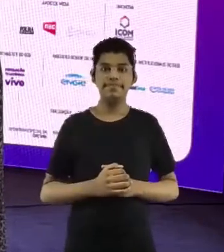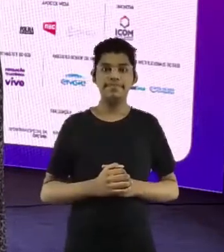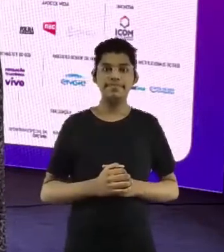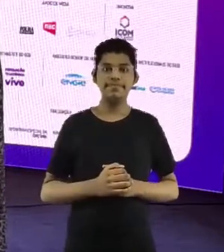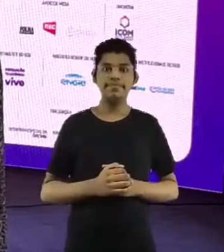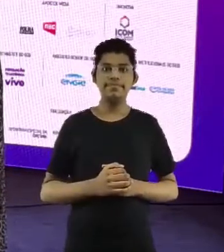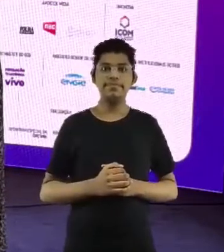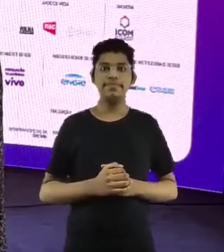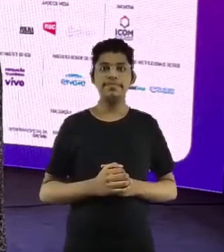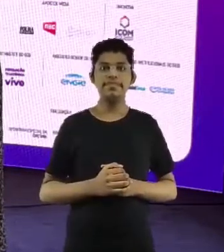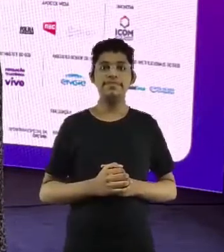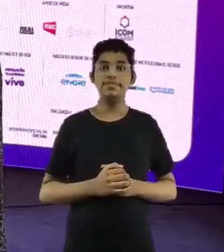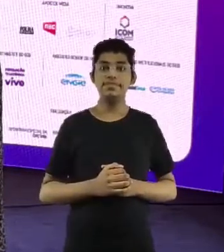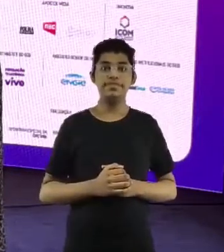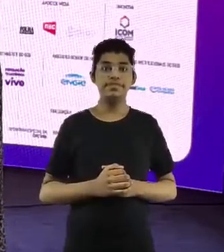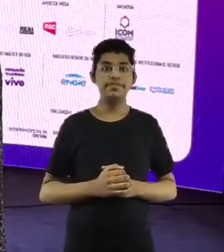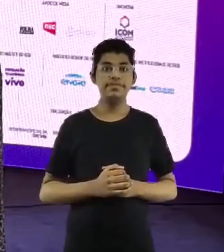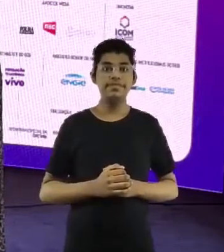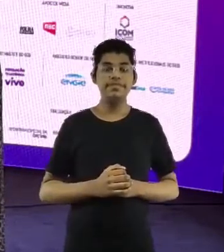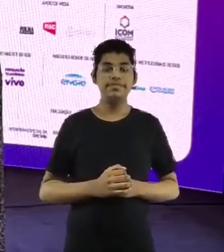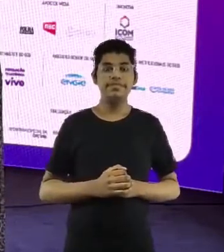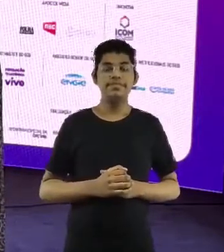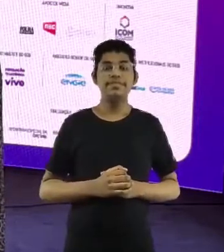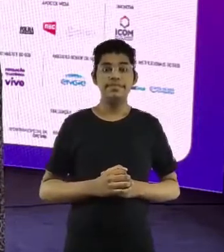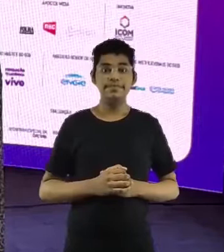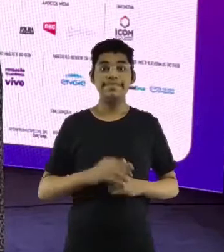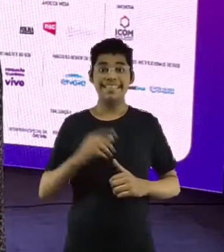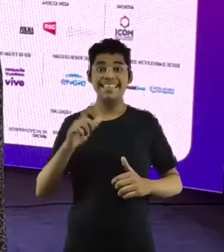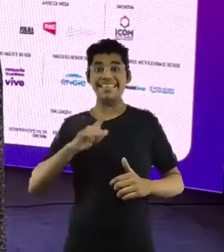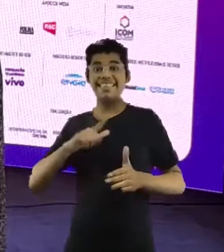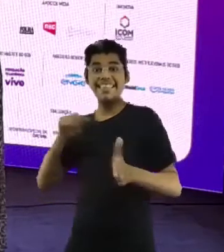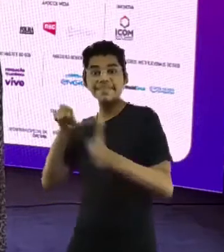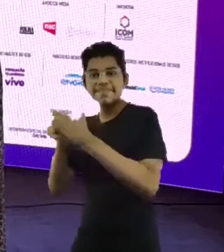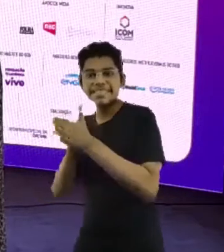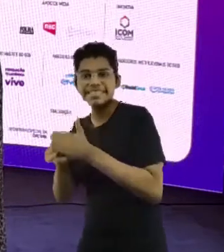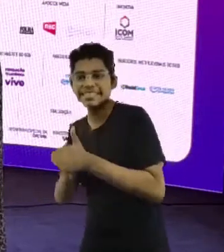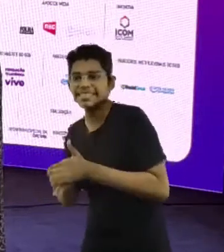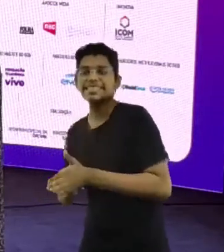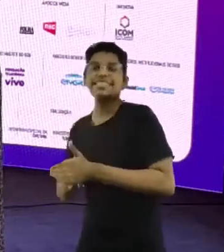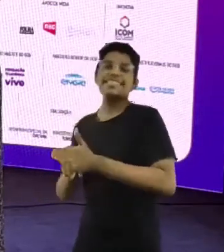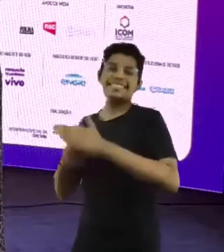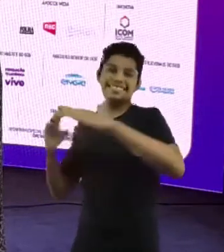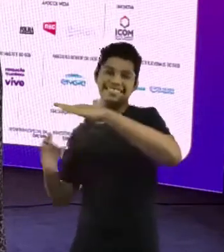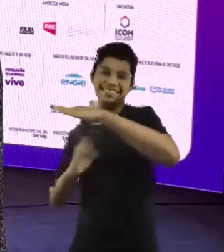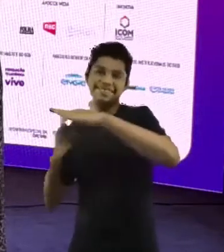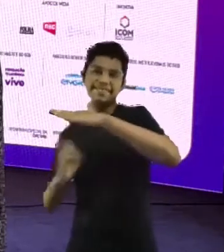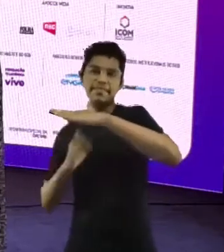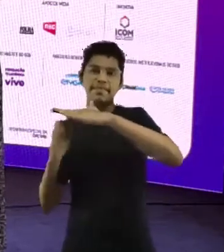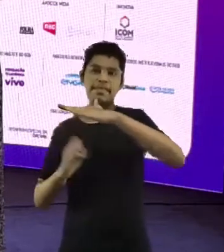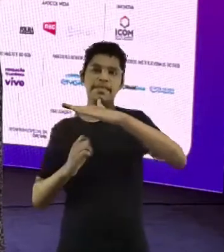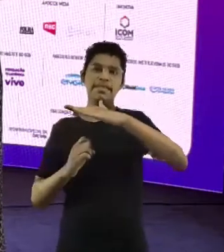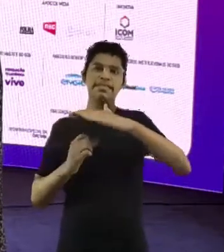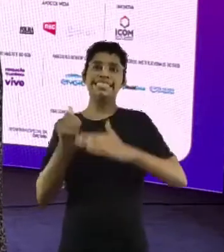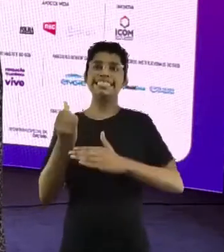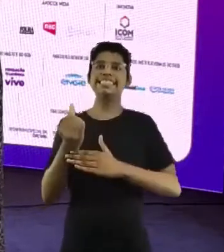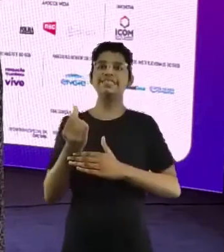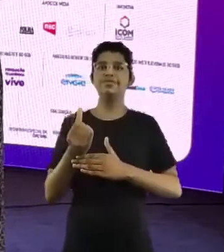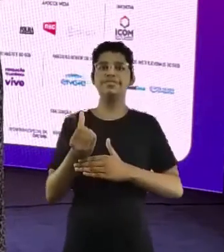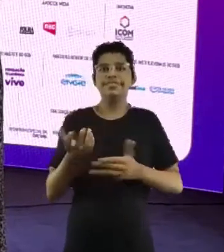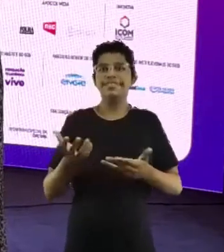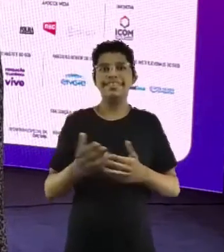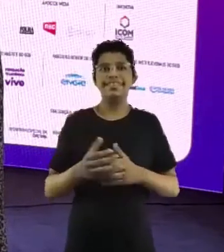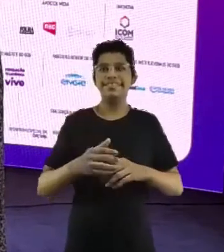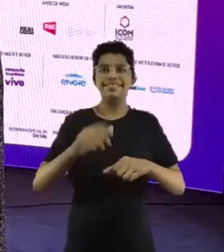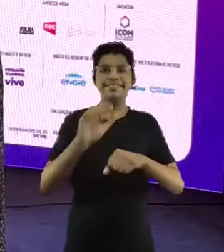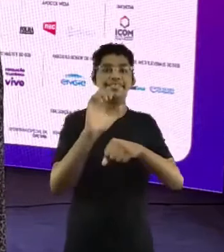existem pesquisas no mundo corporativo em 6 continentes de que as empresas estão investindo e vão investir muito em 2020